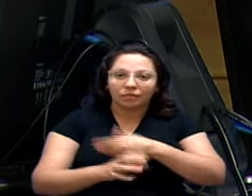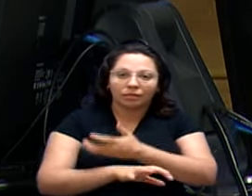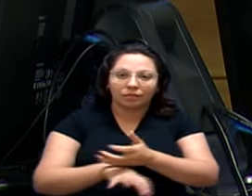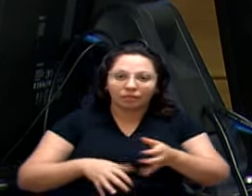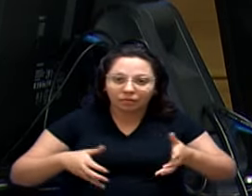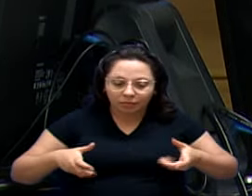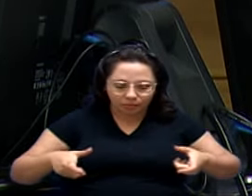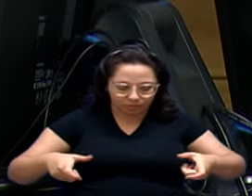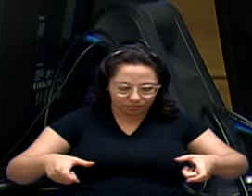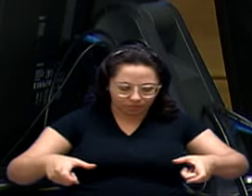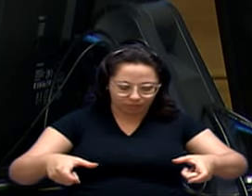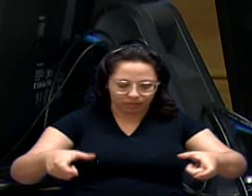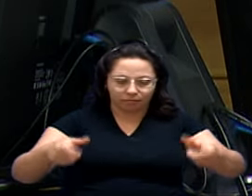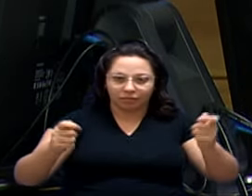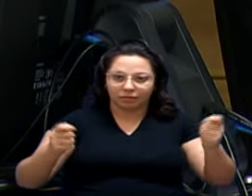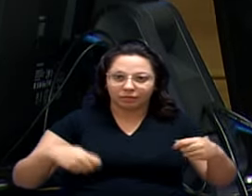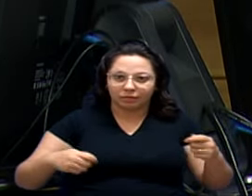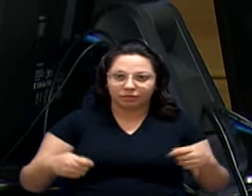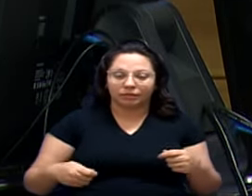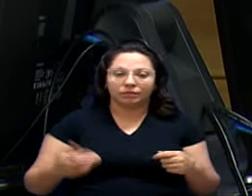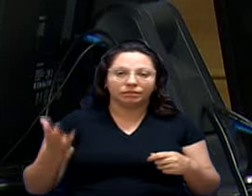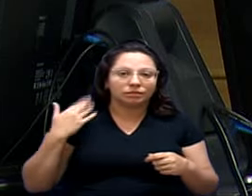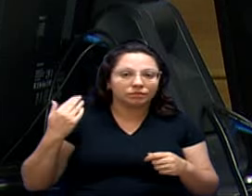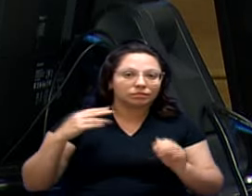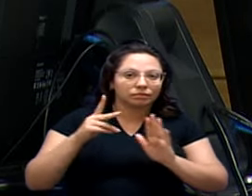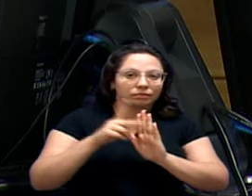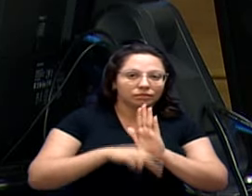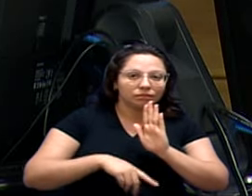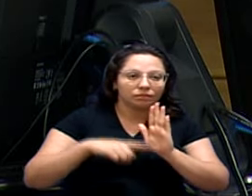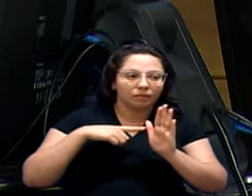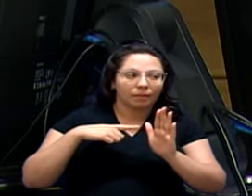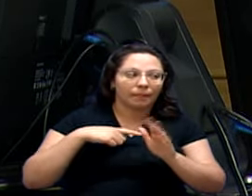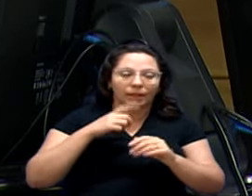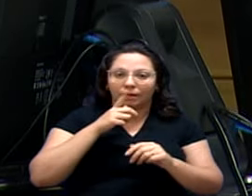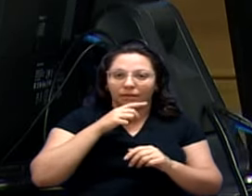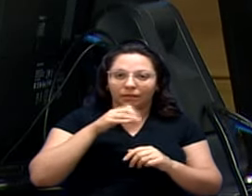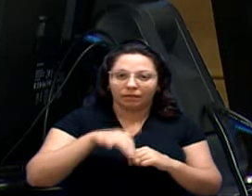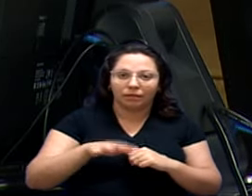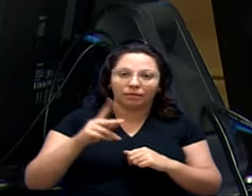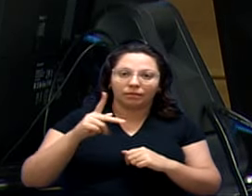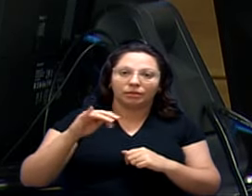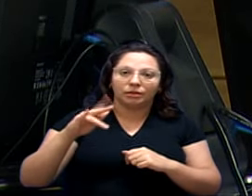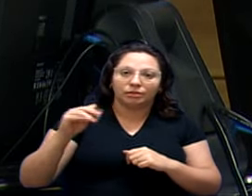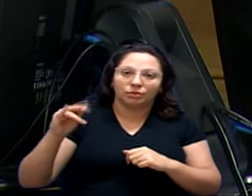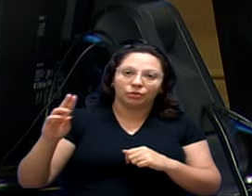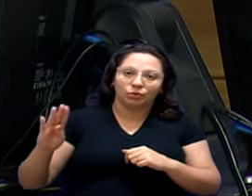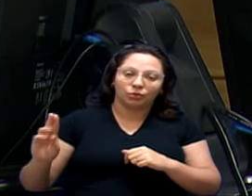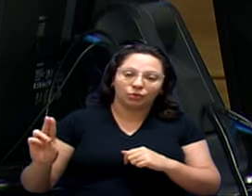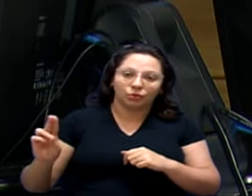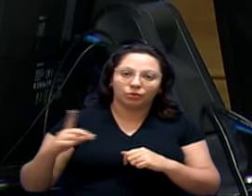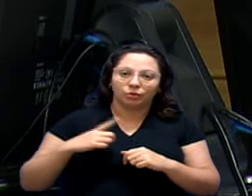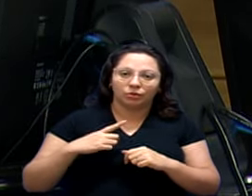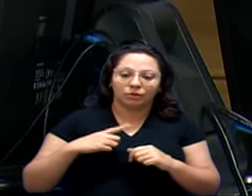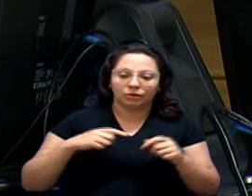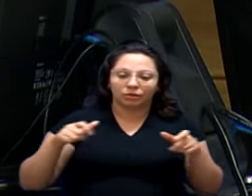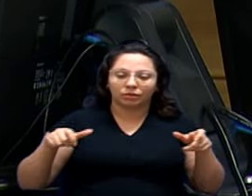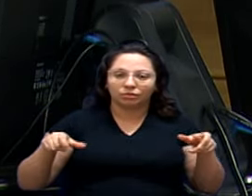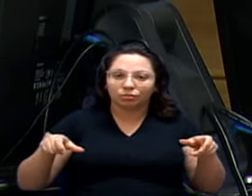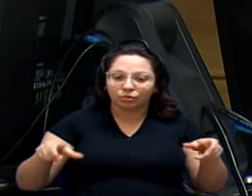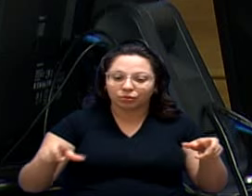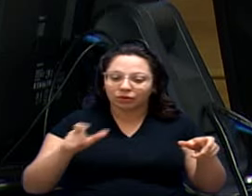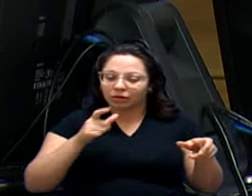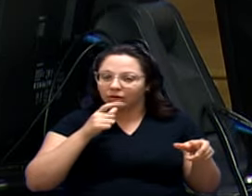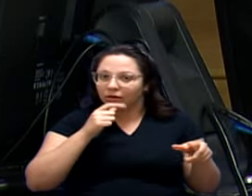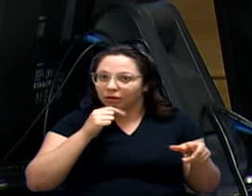projeto antigo de de recomposição da Mata ciliar do Rio Piraju por exemplo e não é só o rio Piraju tem muitos cursos da água